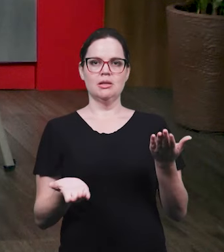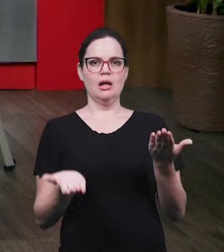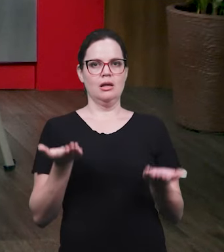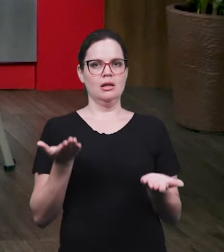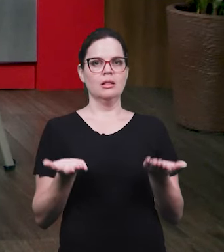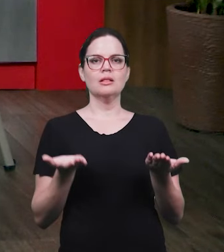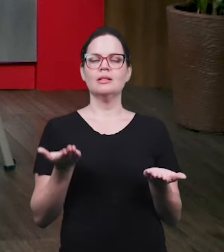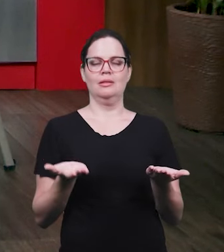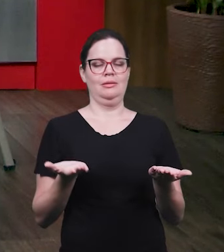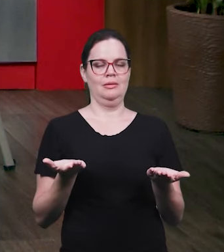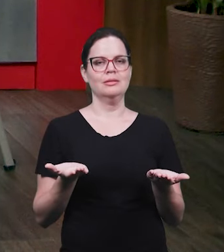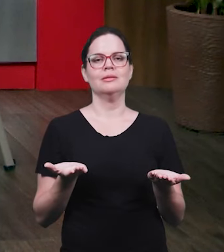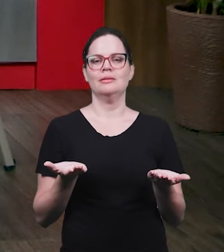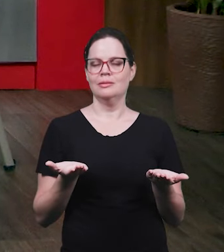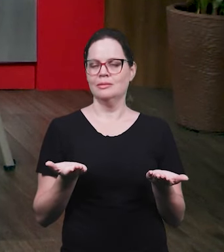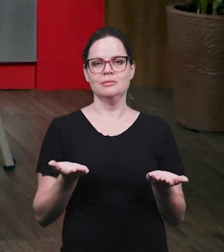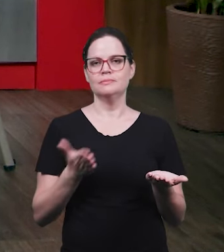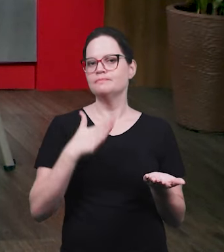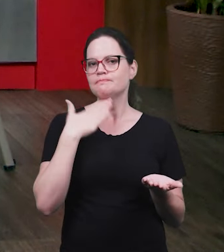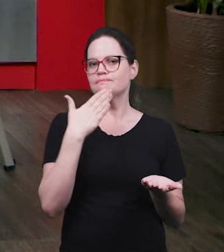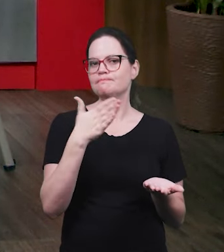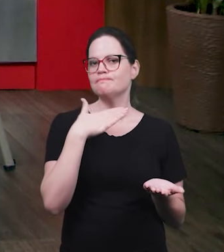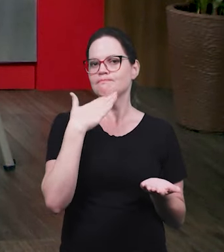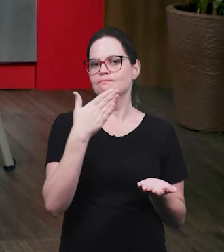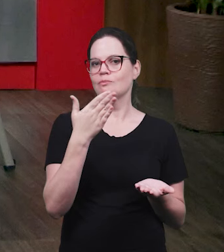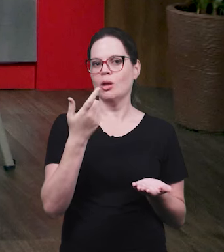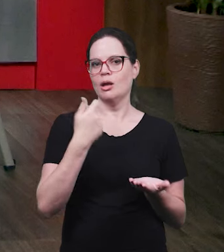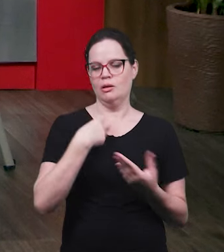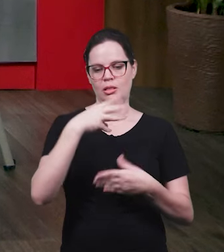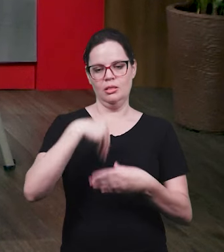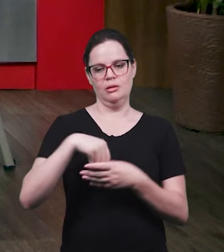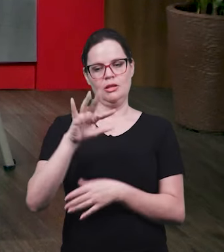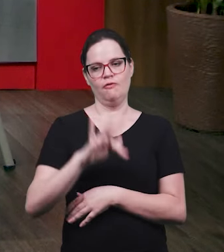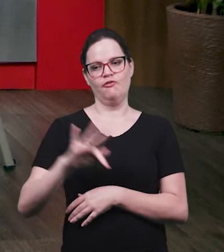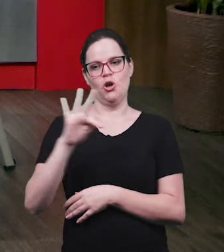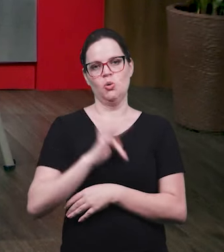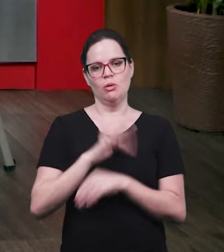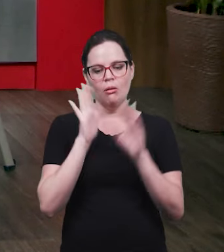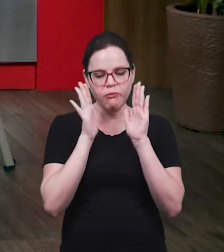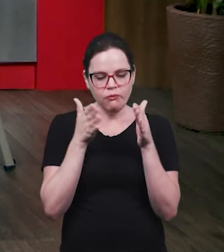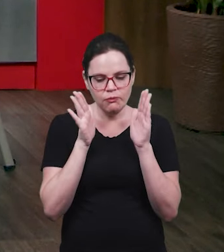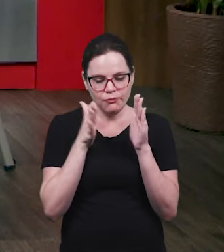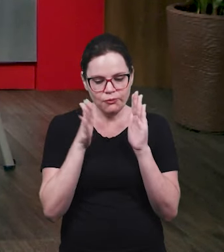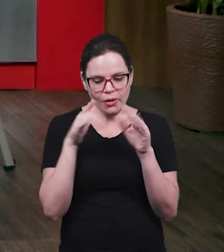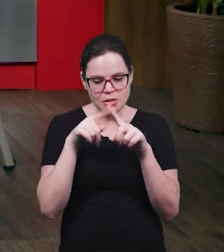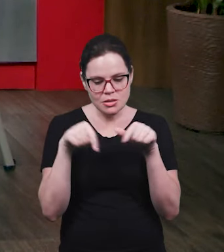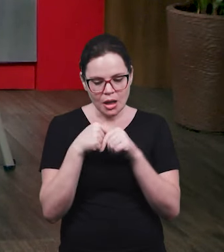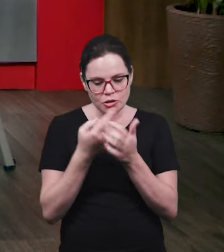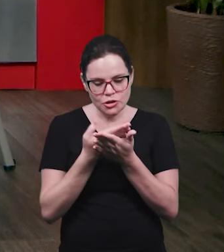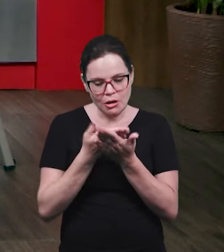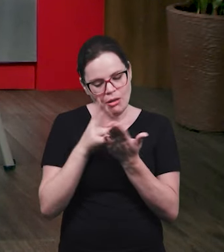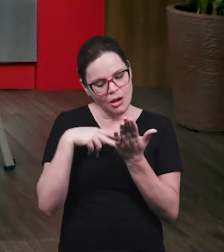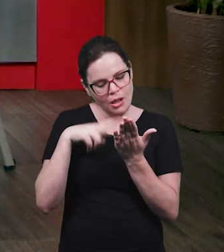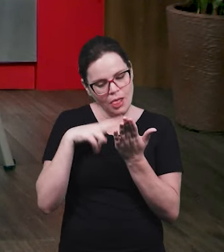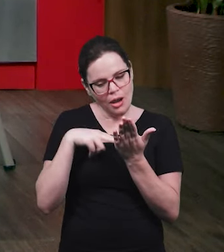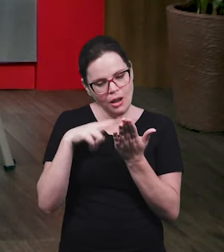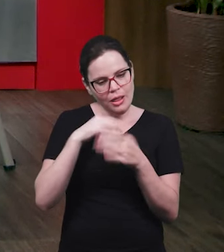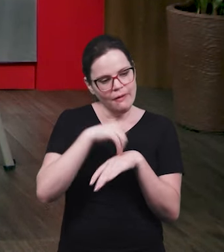ter um equilíbrio. Não adianta eu só ficar dentro da faculdade e não conhecer o mundo prático ou estar